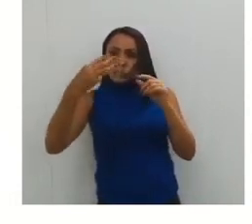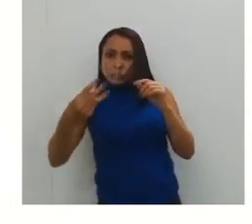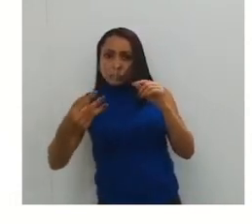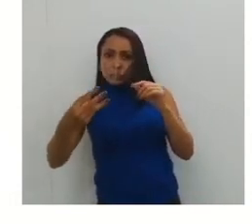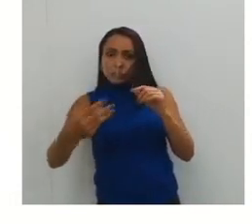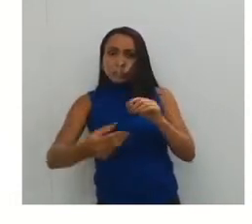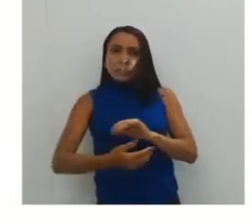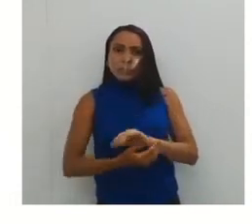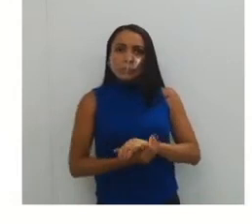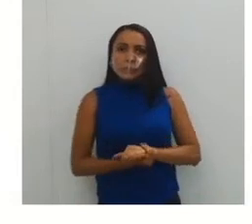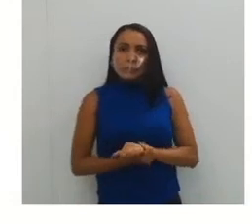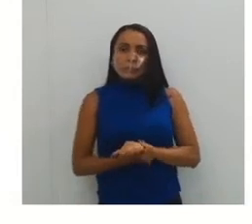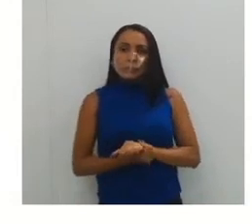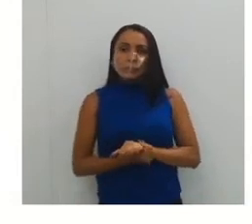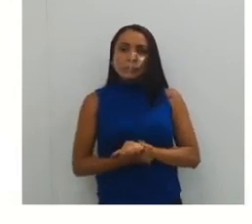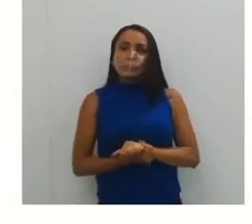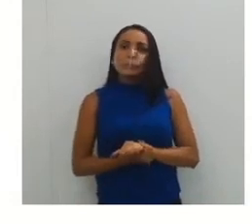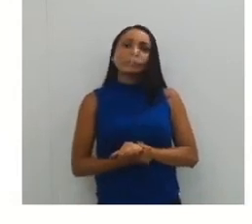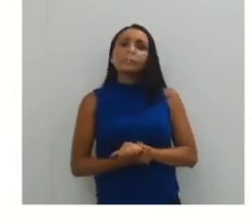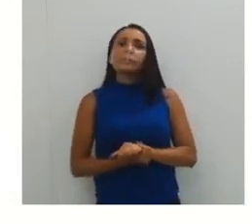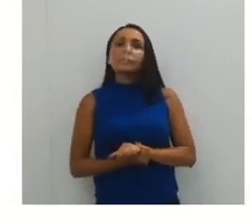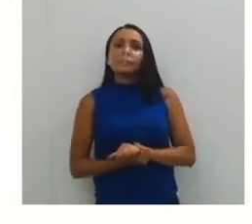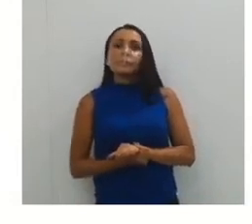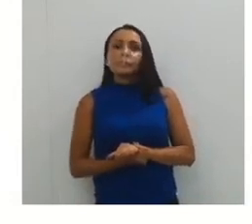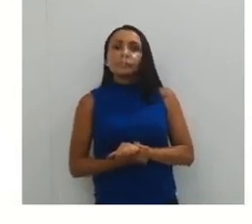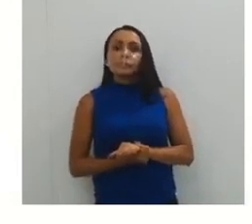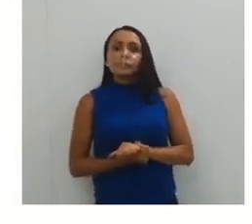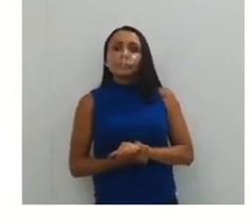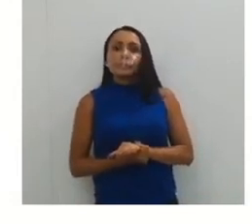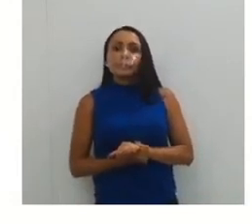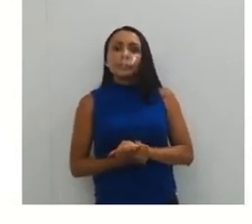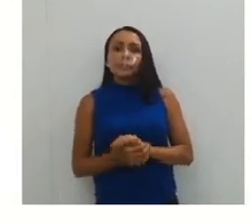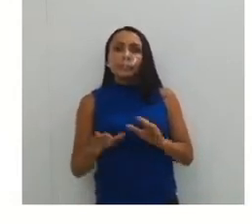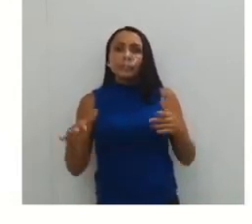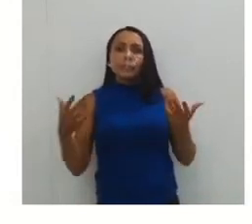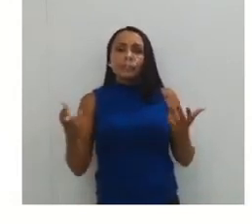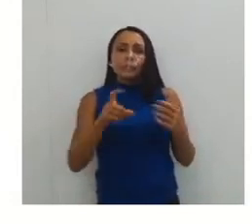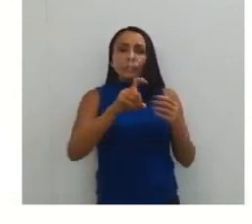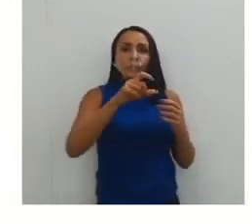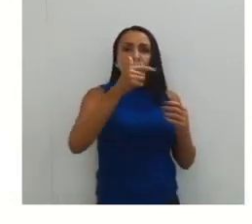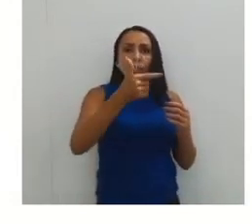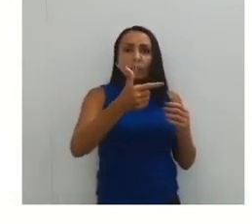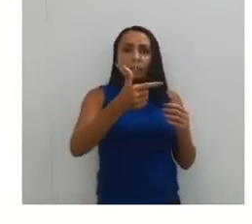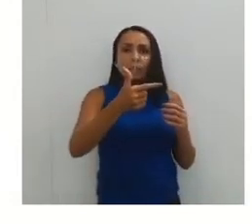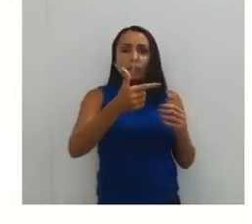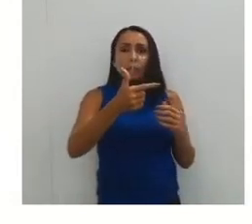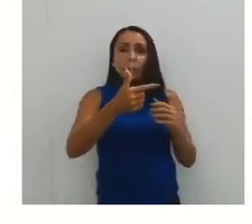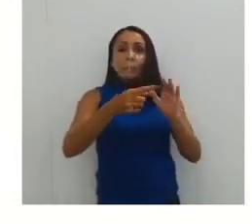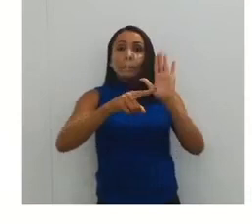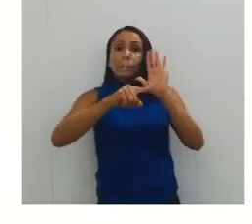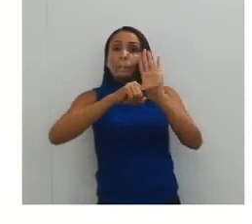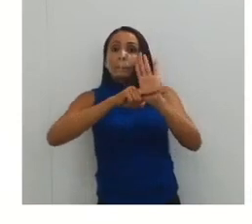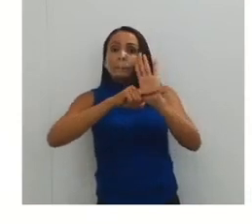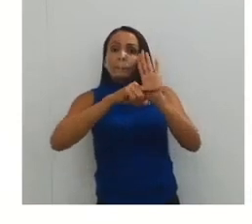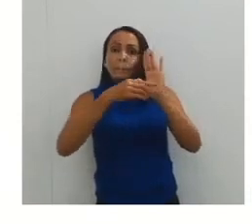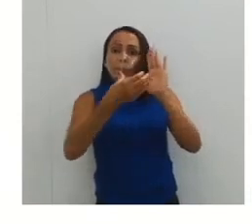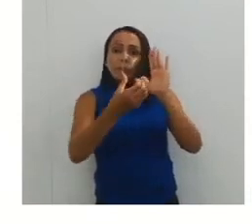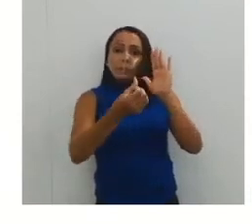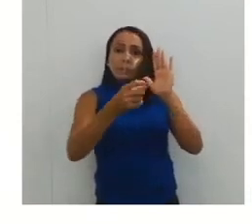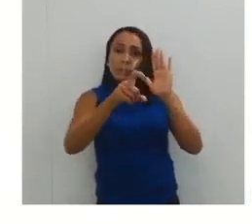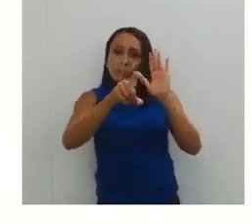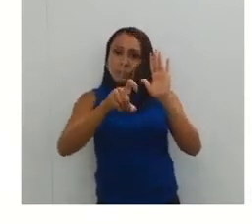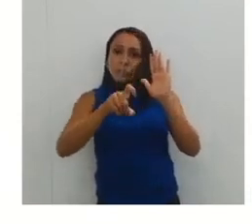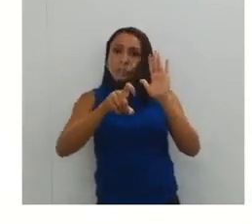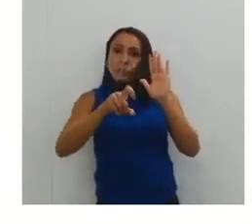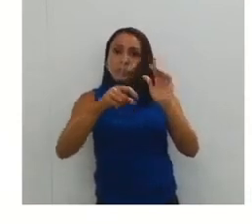o quadrado do segundo. Beleza? Então, ó, x ao quadrado é x ao quadrado. 2 vezes 3 é